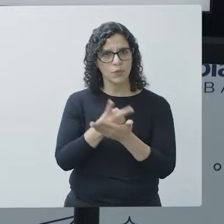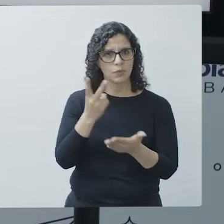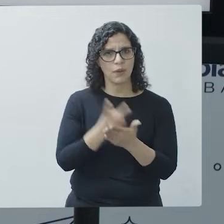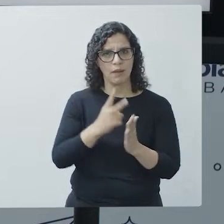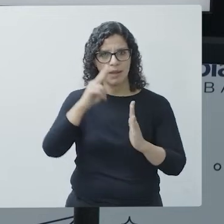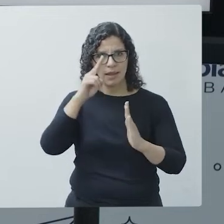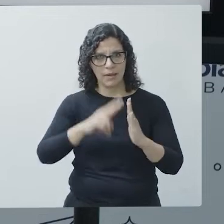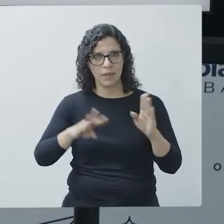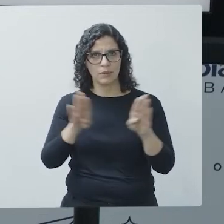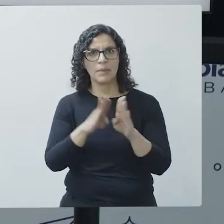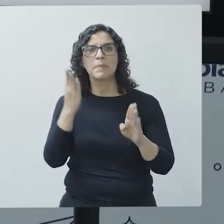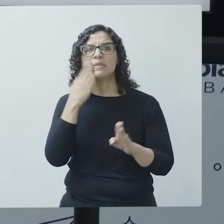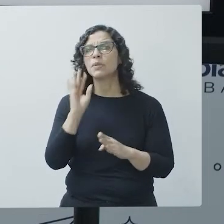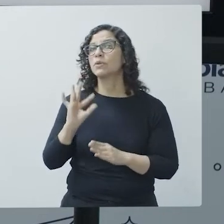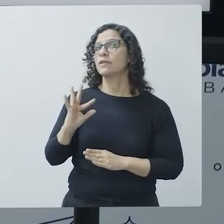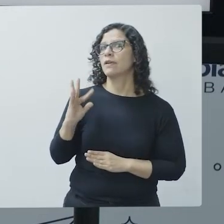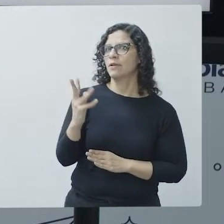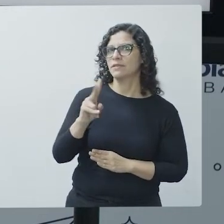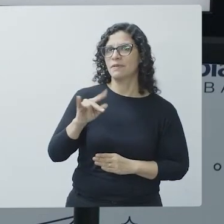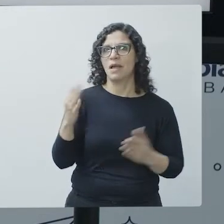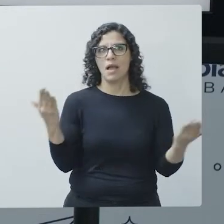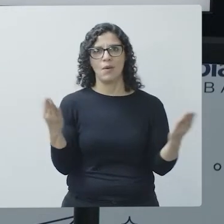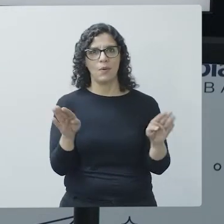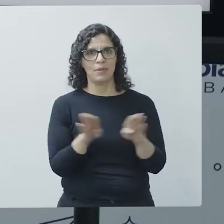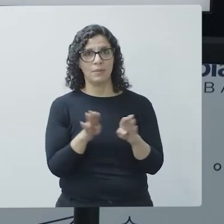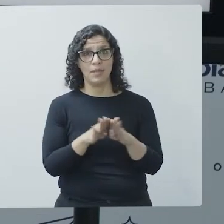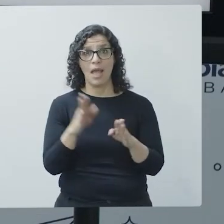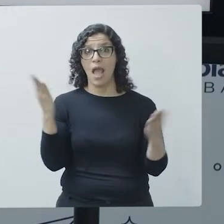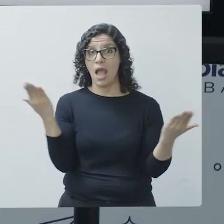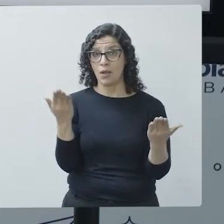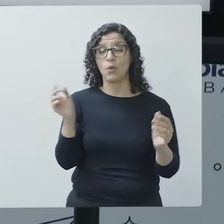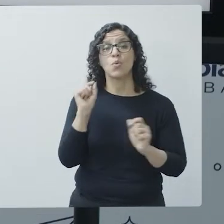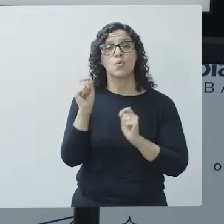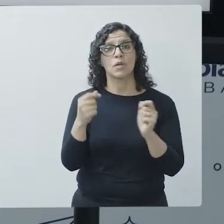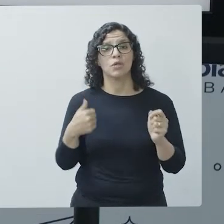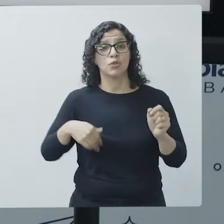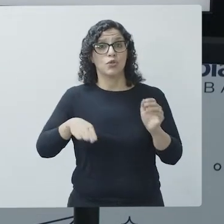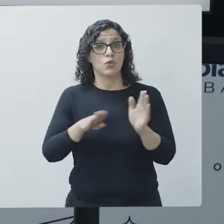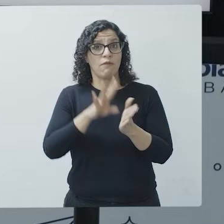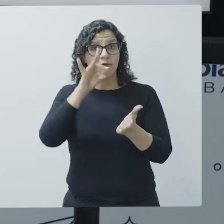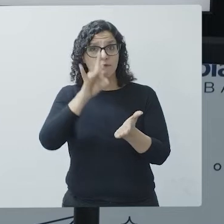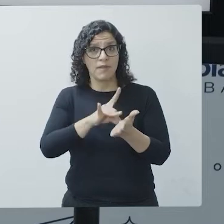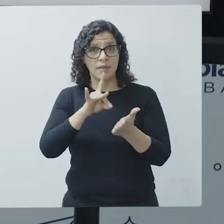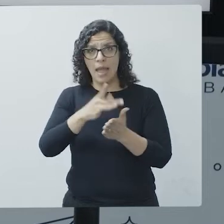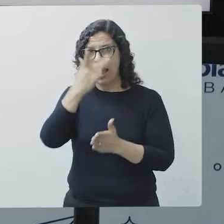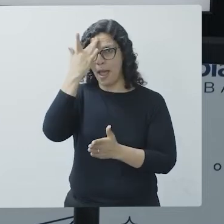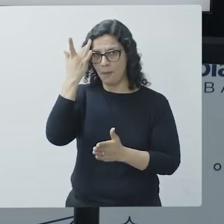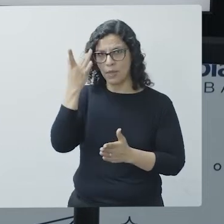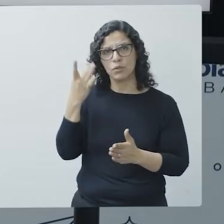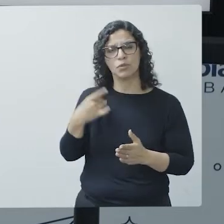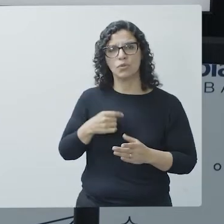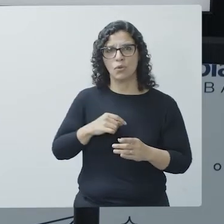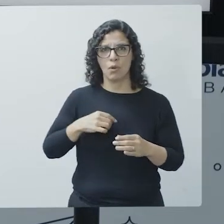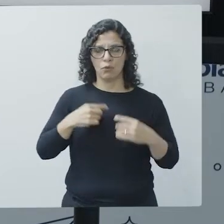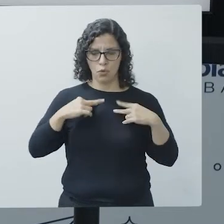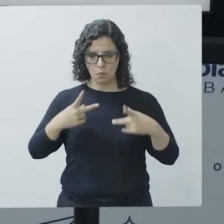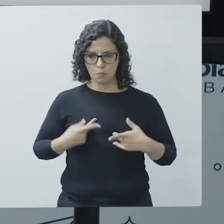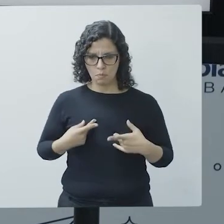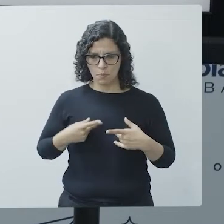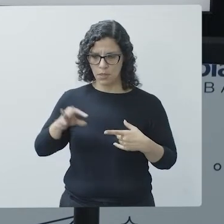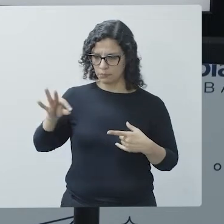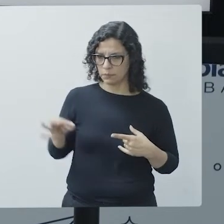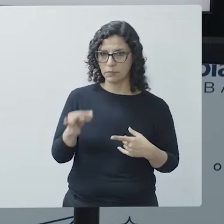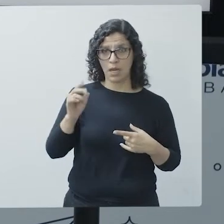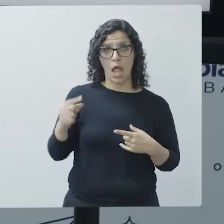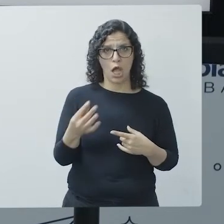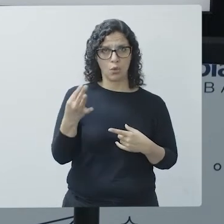para saber o que é que vai acontecer, já que agora, afinal, chegou realmente alguém ali, uma pessoa, um ser